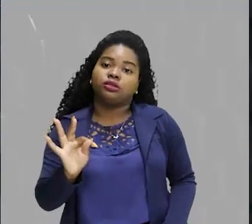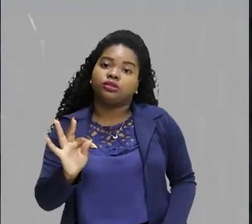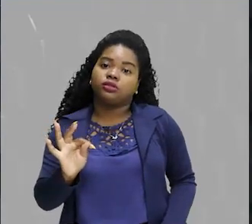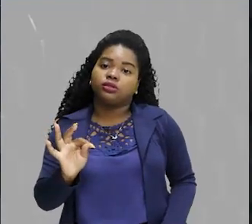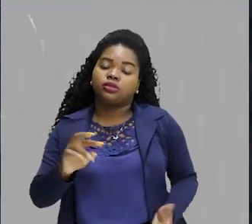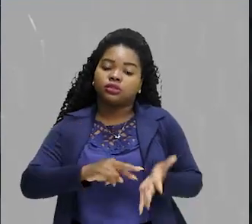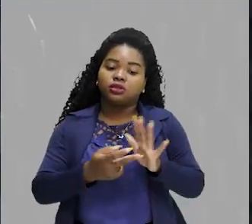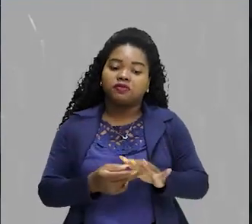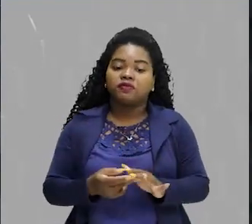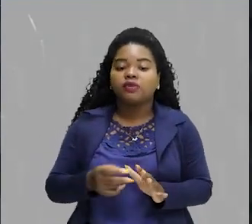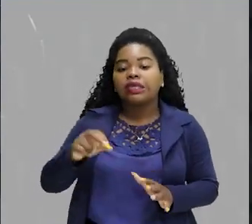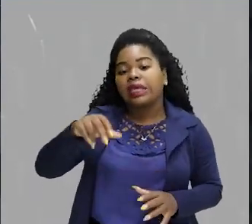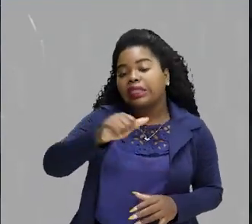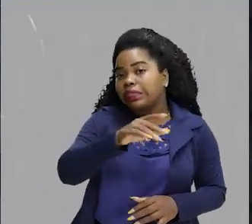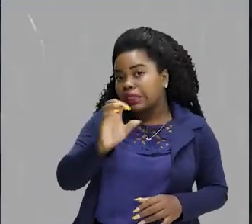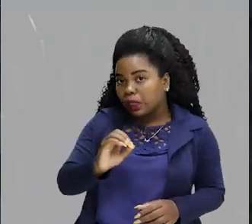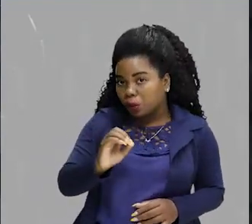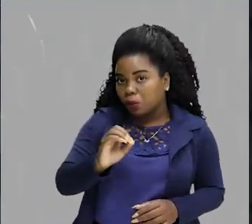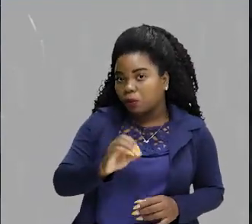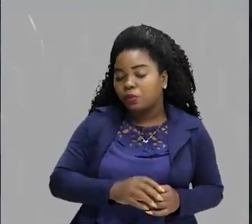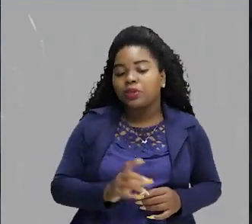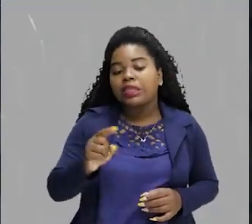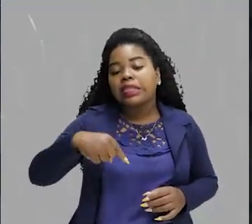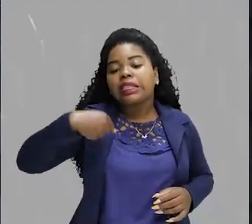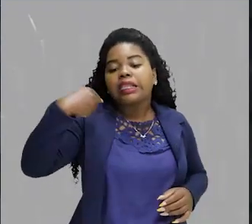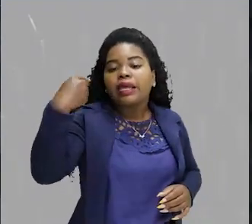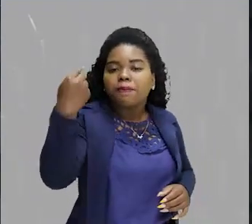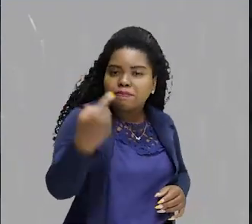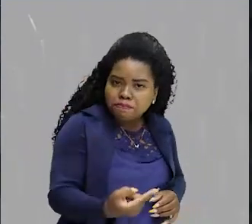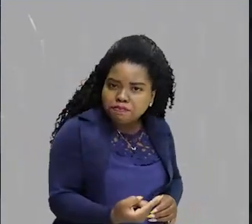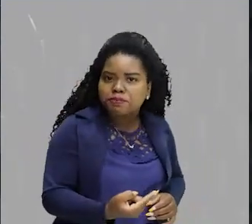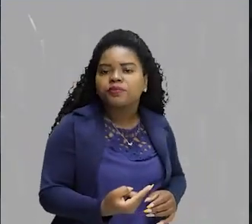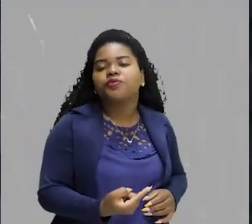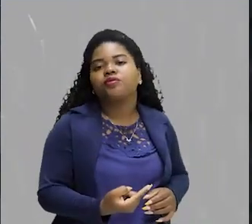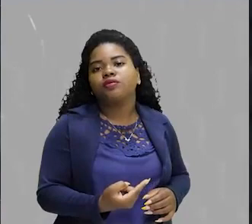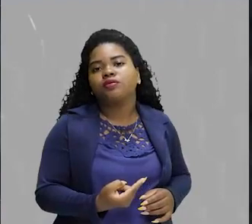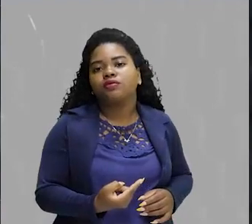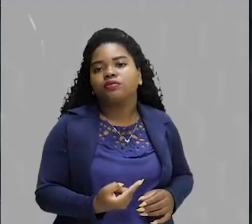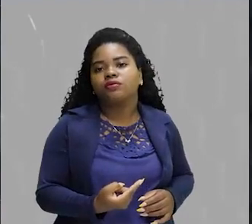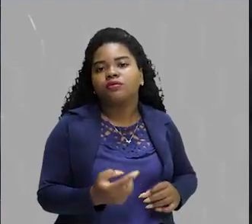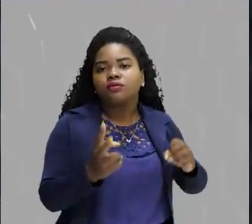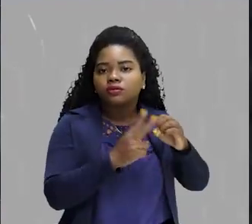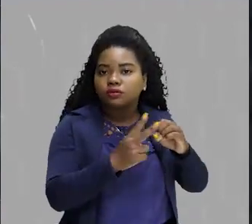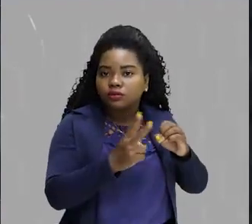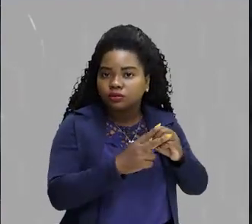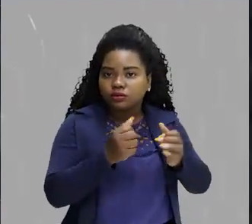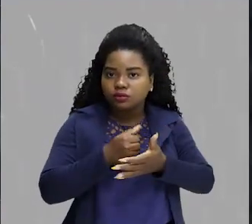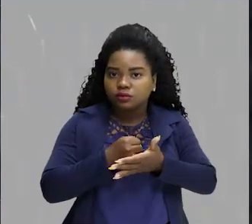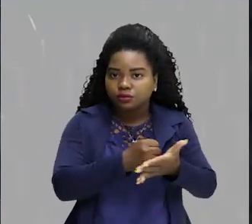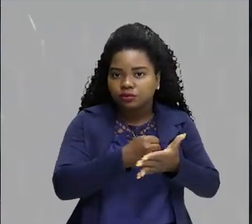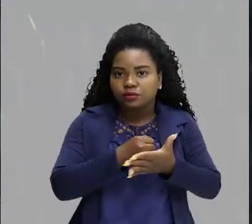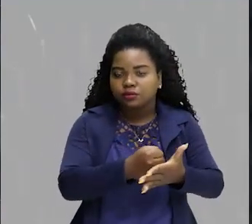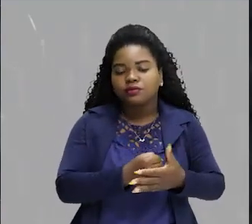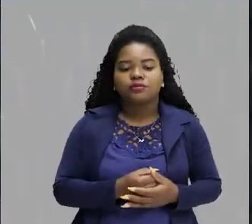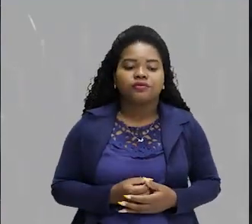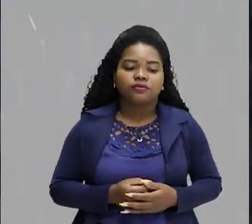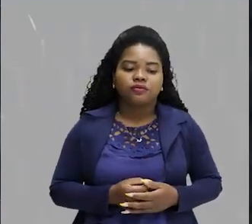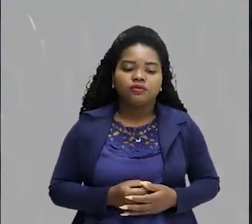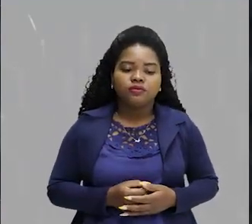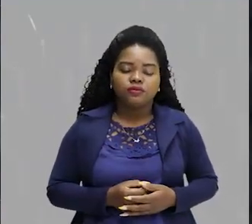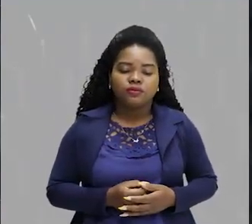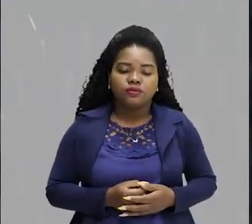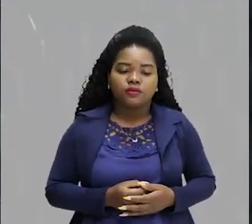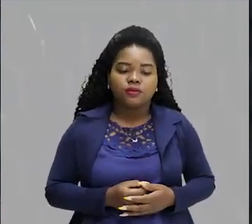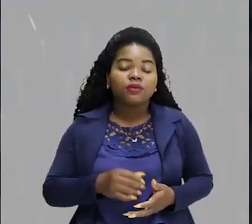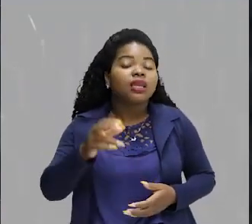em inglês, depois do verbo auxiliar. Por que o não vem depois do verbo auxiliar? Para você poder fazer a contração. Lembra